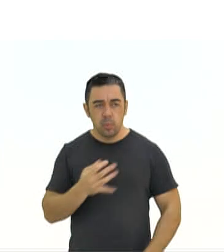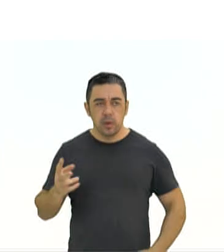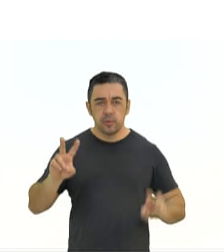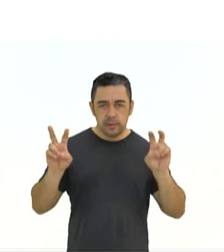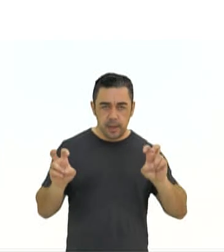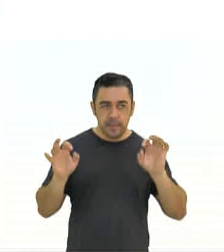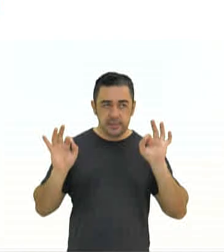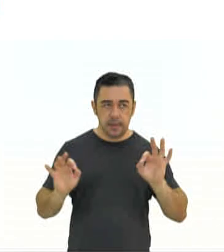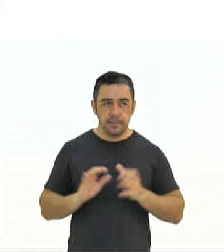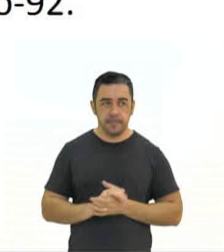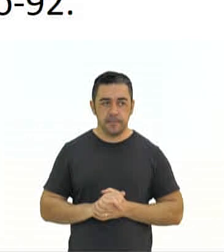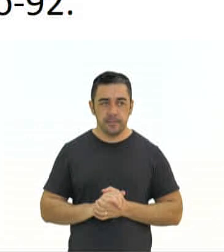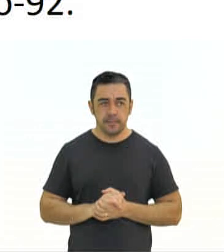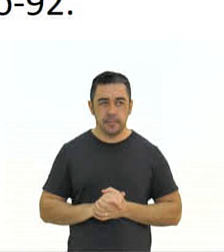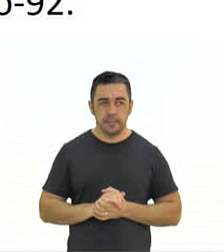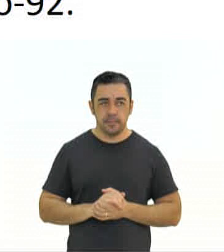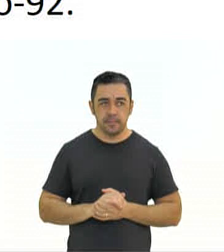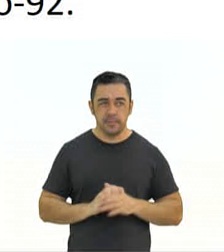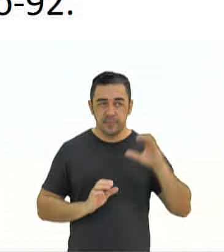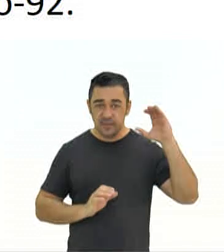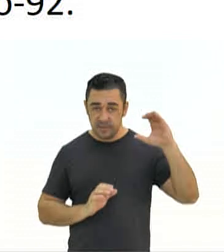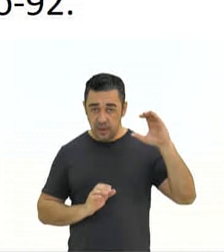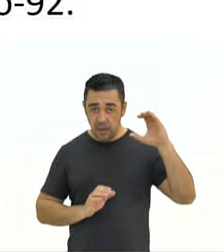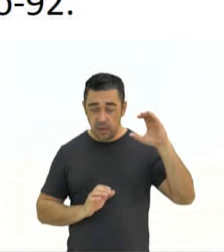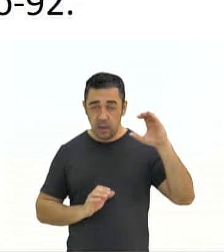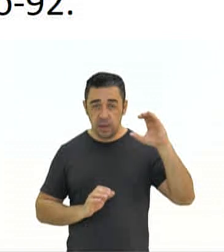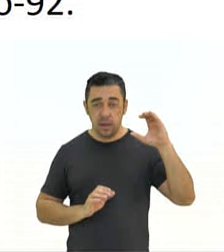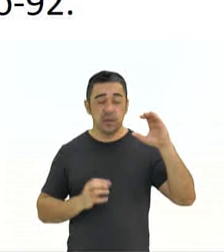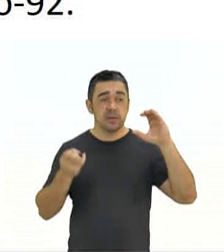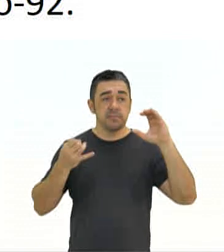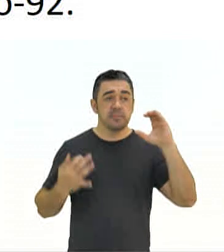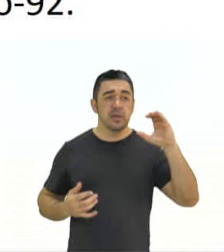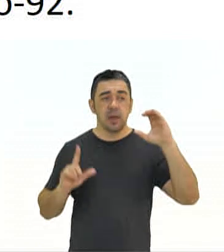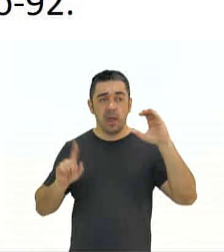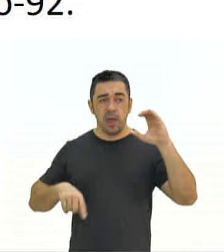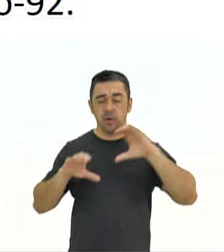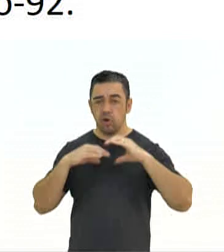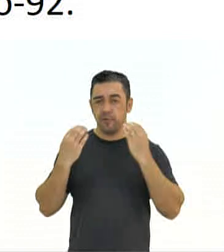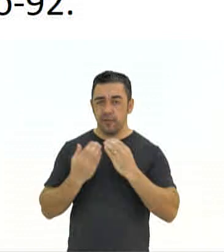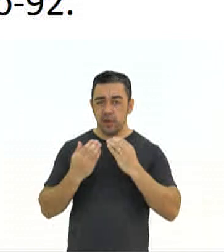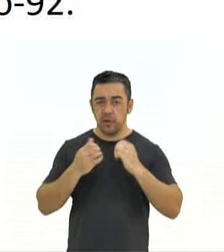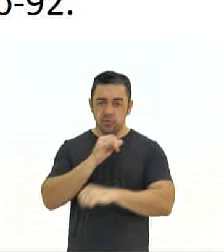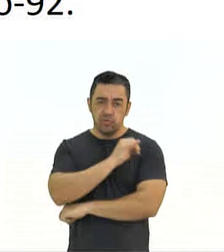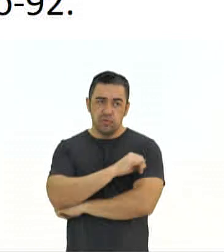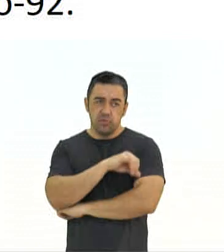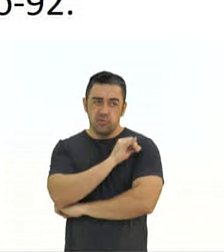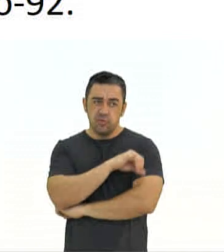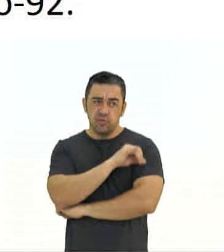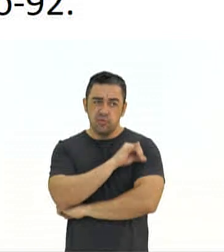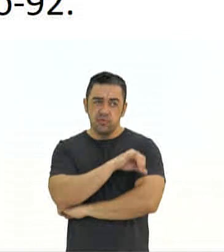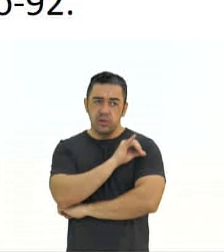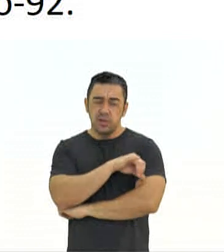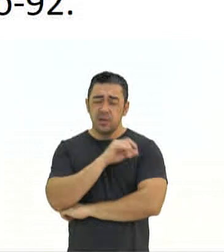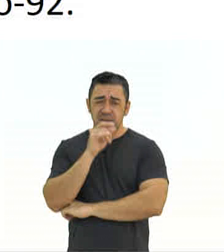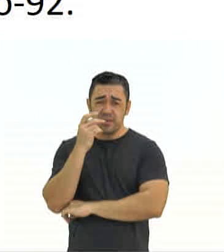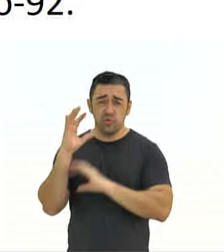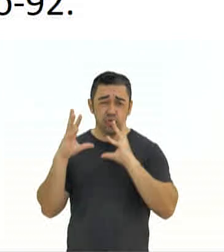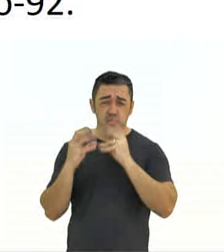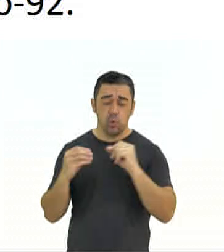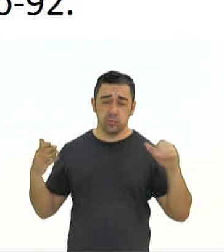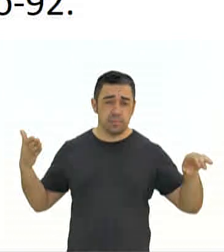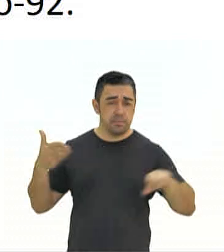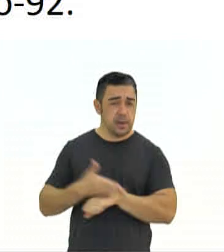tema. Ok. Na letra C, fala sobre a Conferência das Nações Unidas, em que todos os